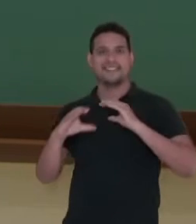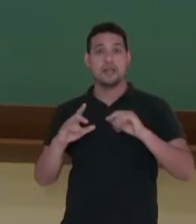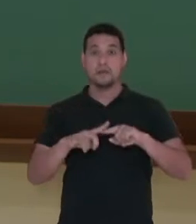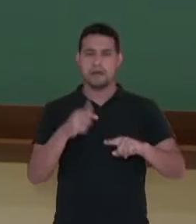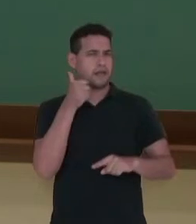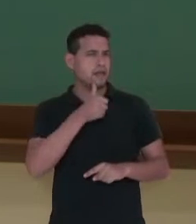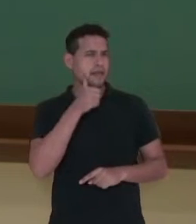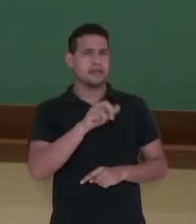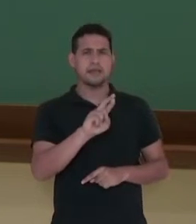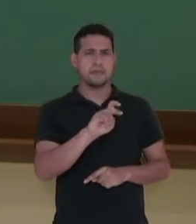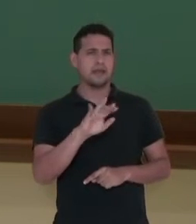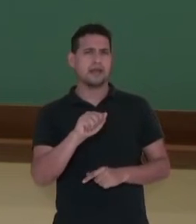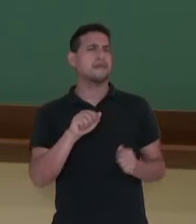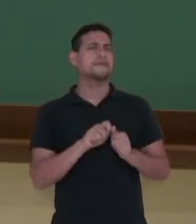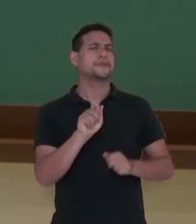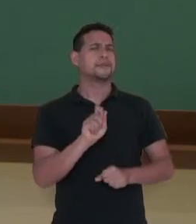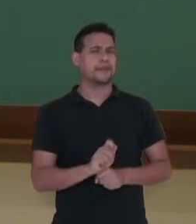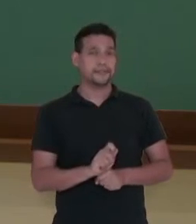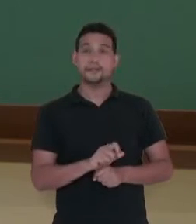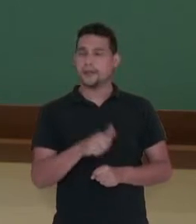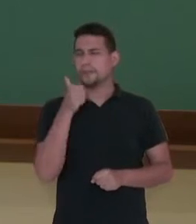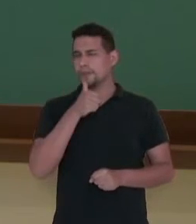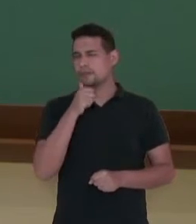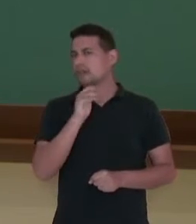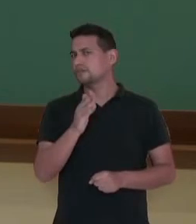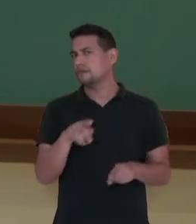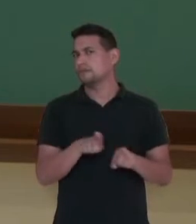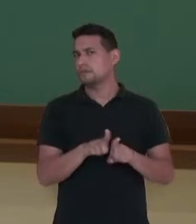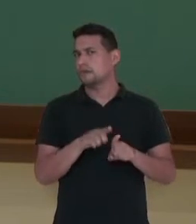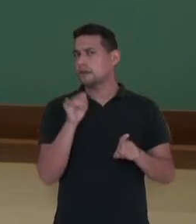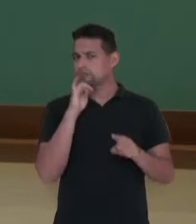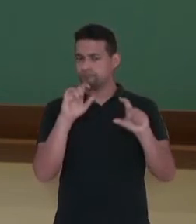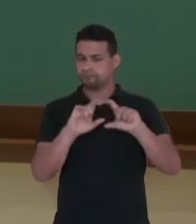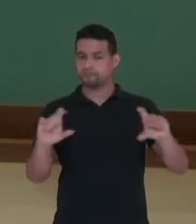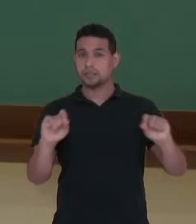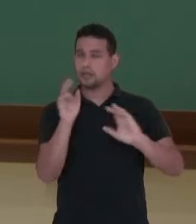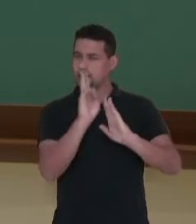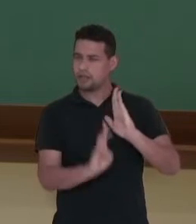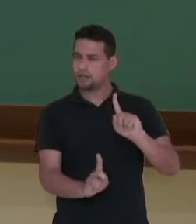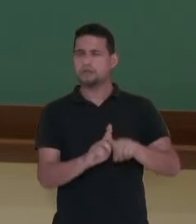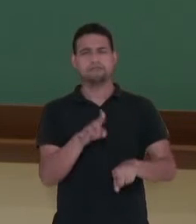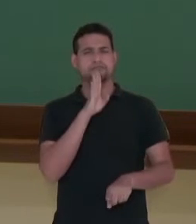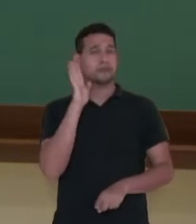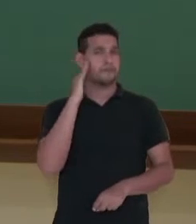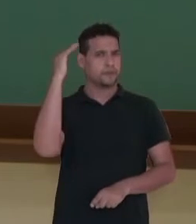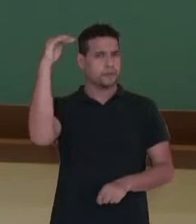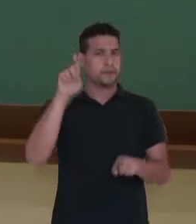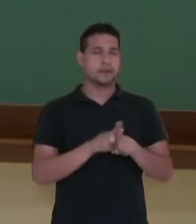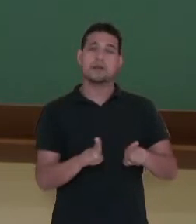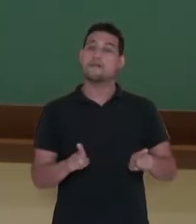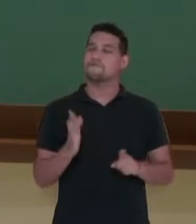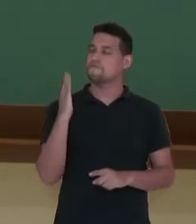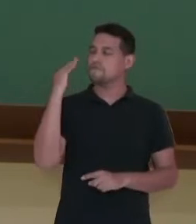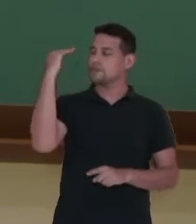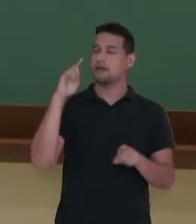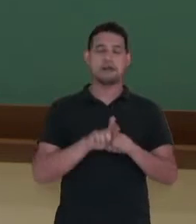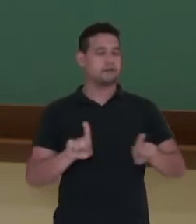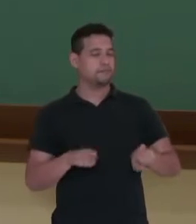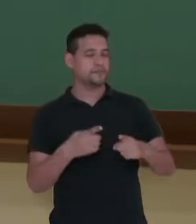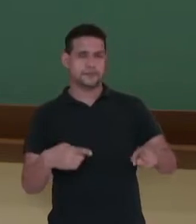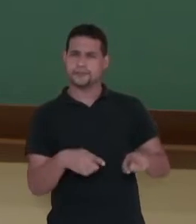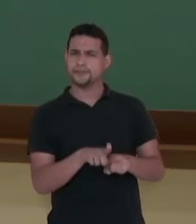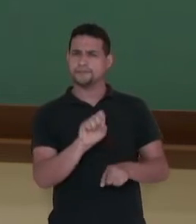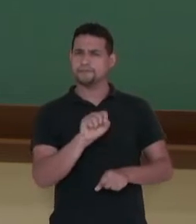Rebeca, ela era uma cantora, chegou até a ser conhecida pelo seu talento, pela